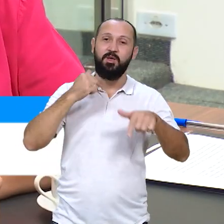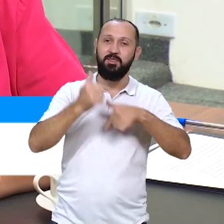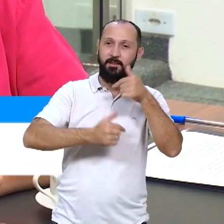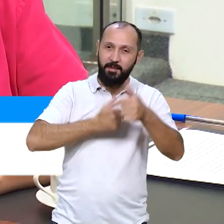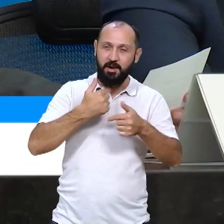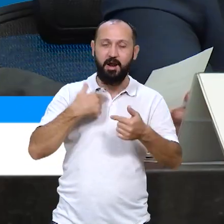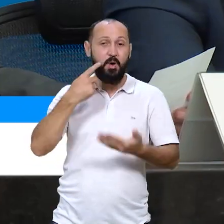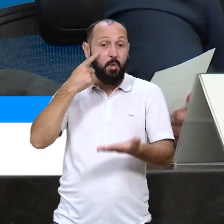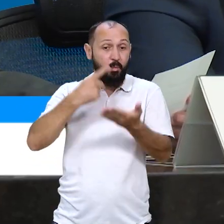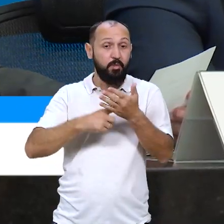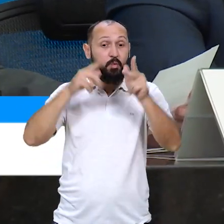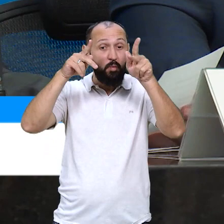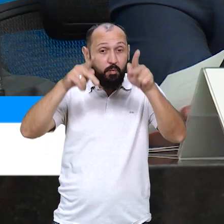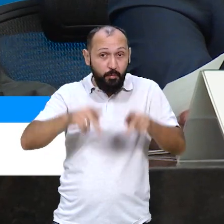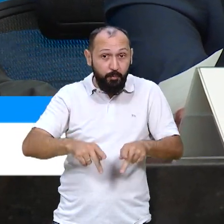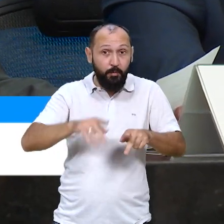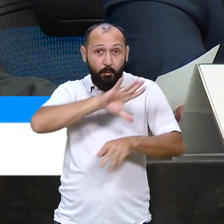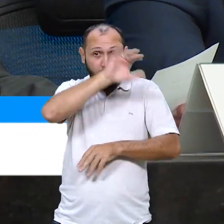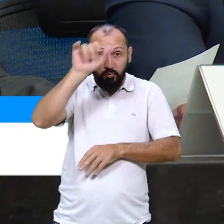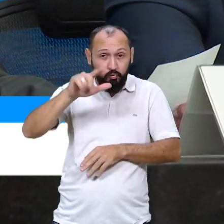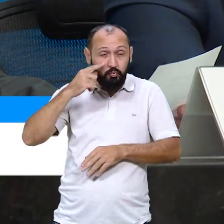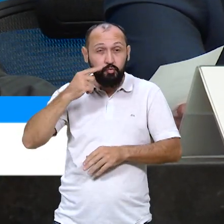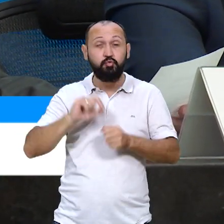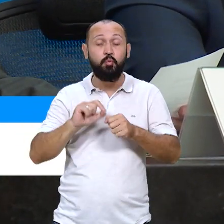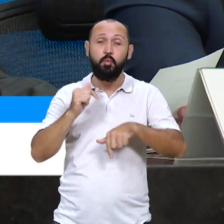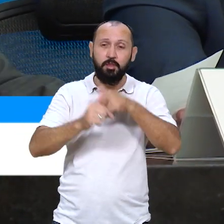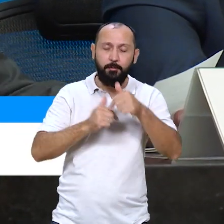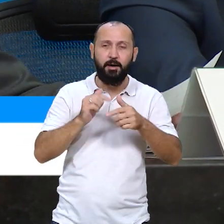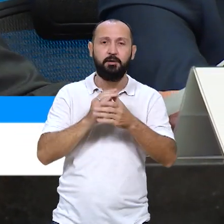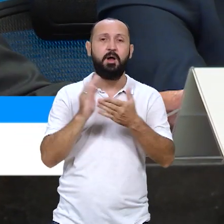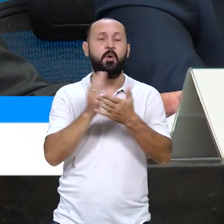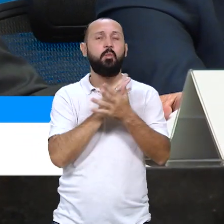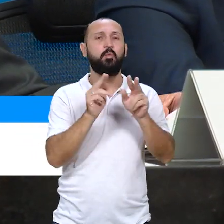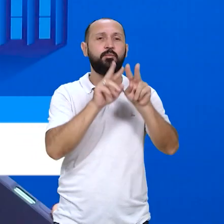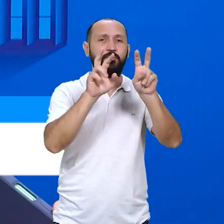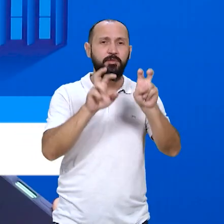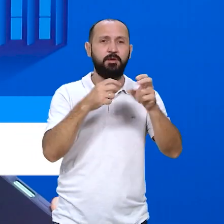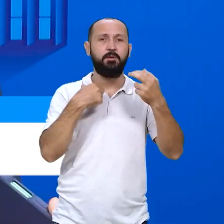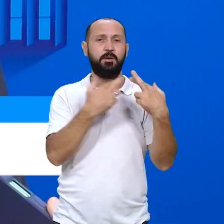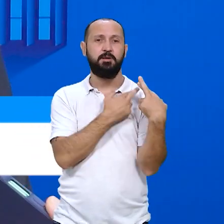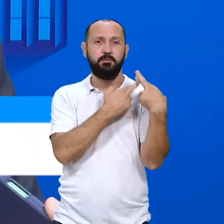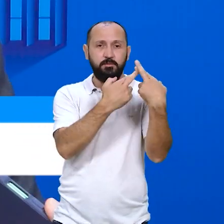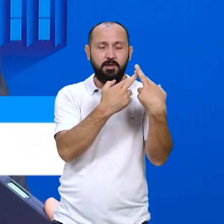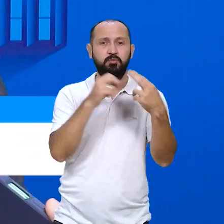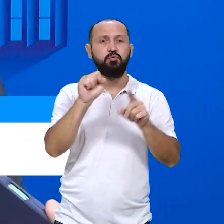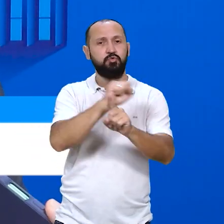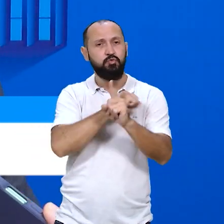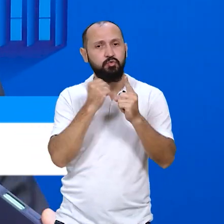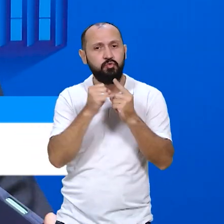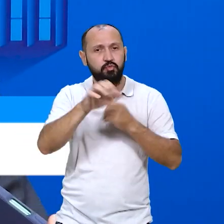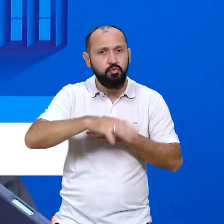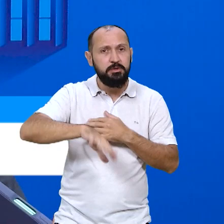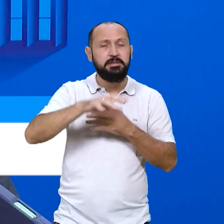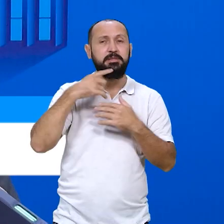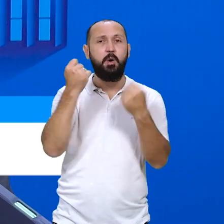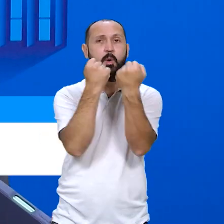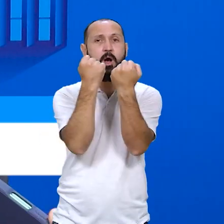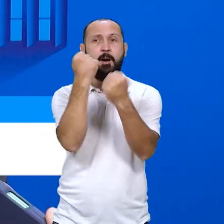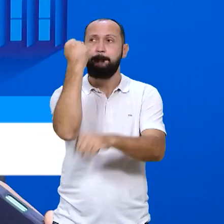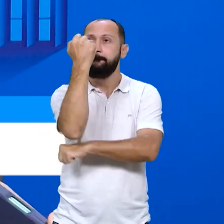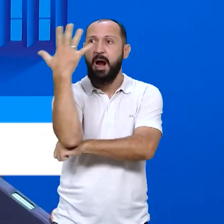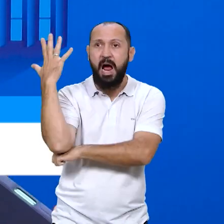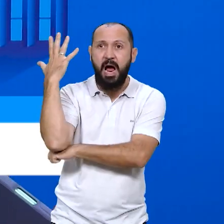e reiterou o compromisso com a população sul-mato-grossense. Alguns temas como responsabilidade social,